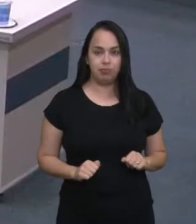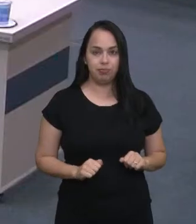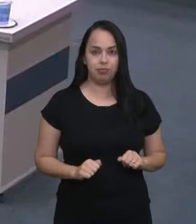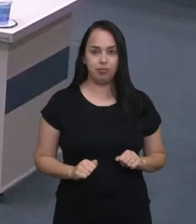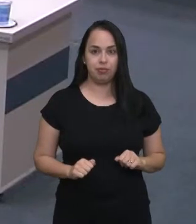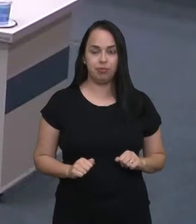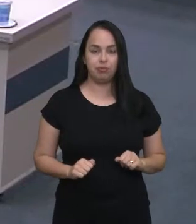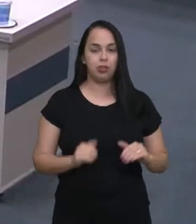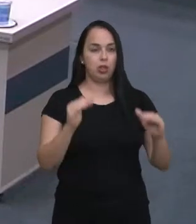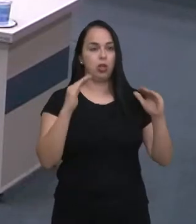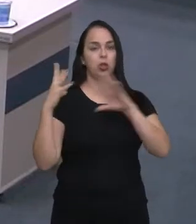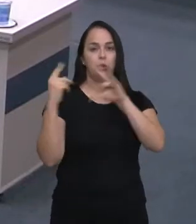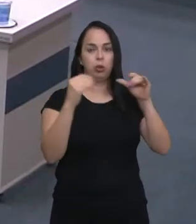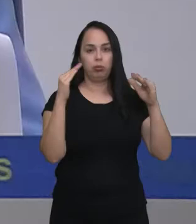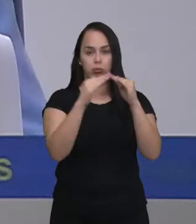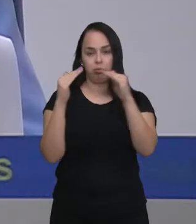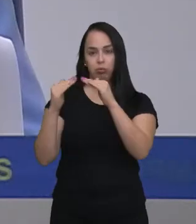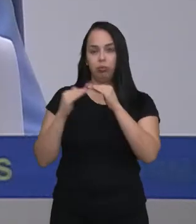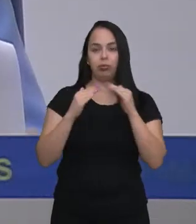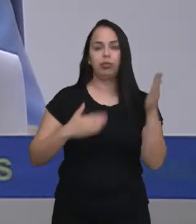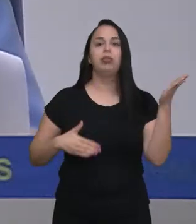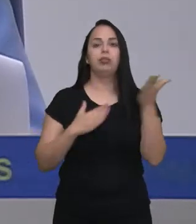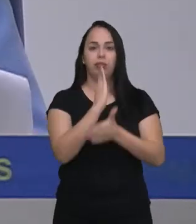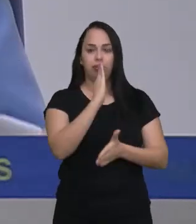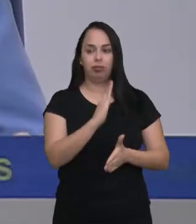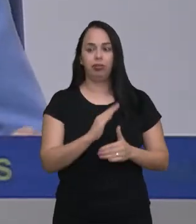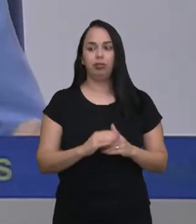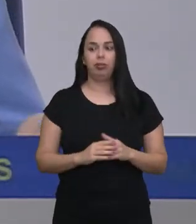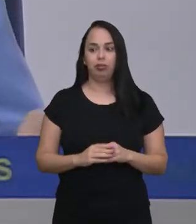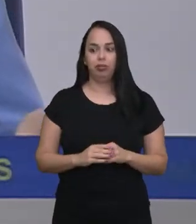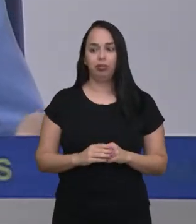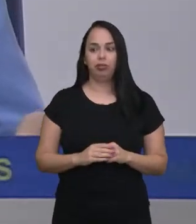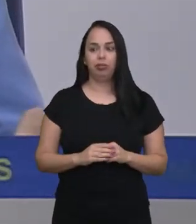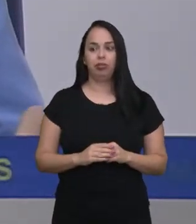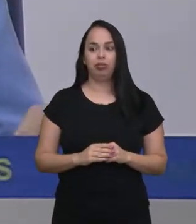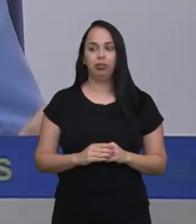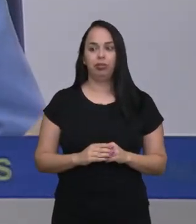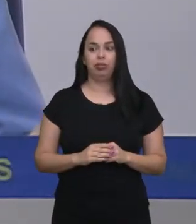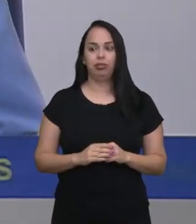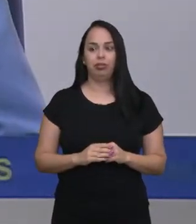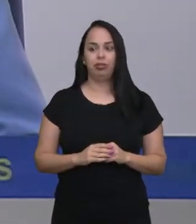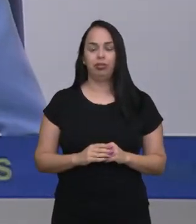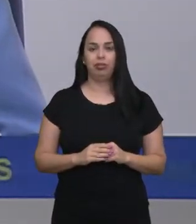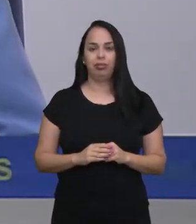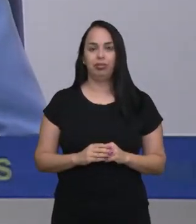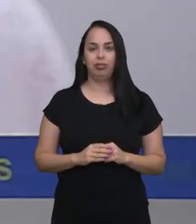Nenhum voto contrário, senhor presidente. Aprovado por unanimidade.